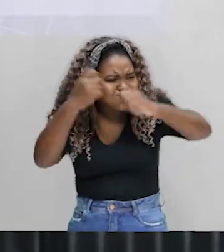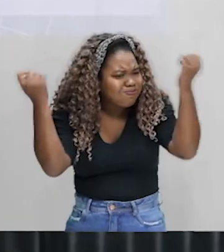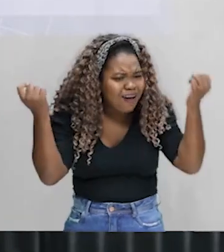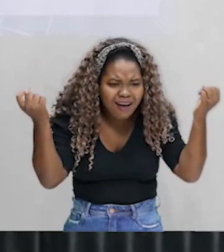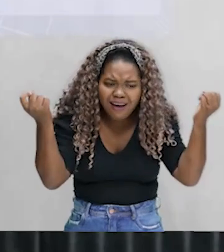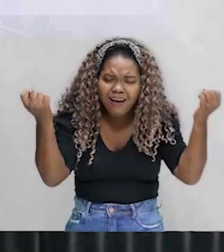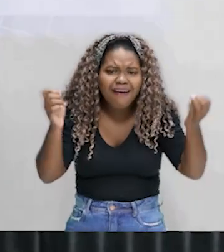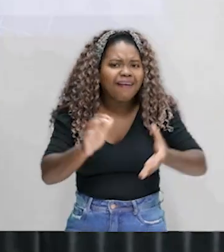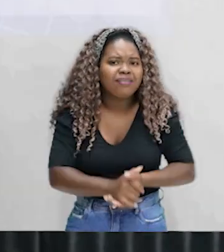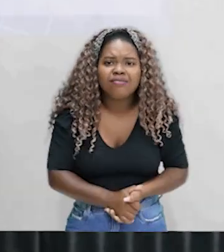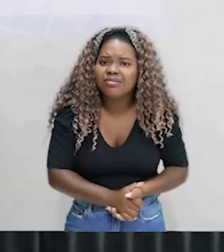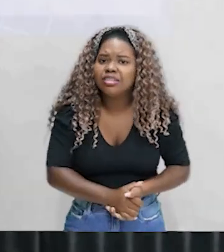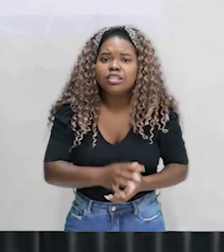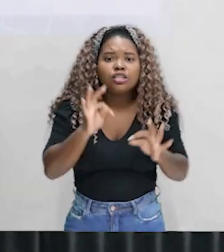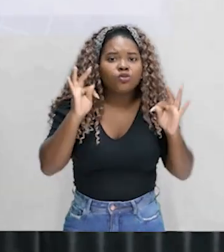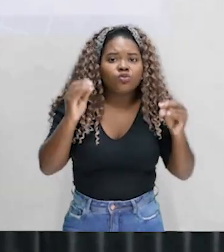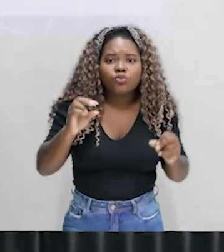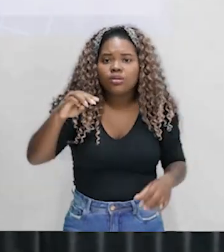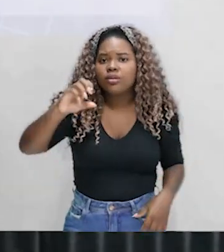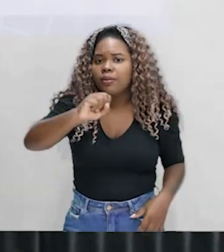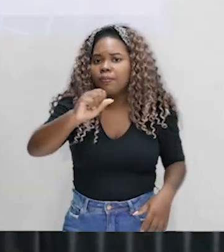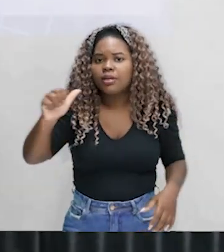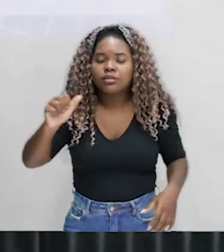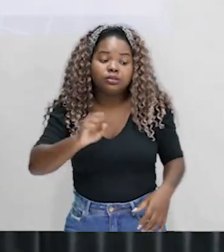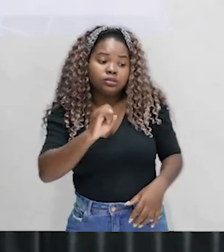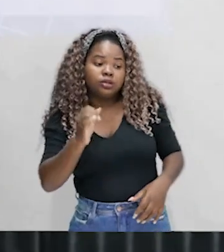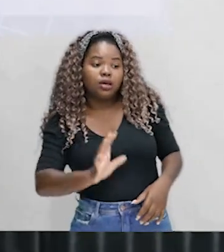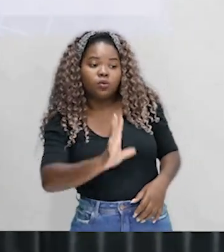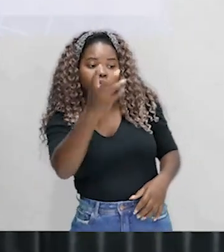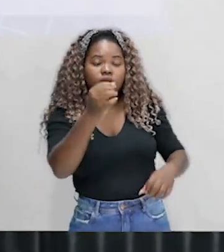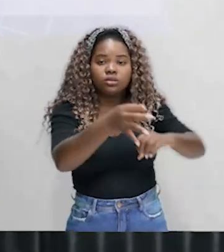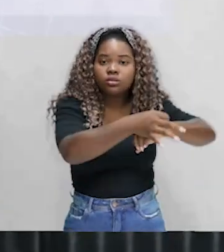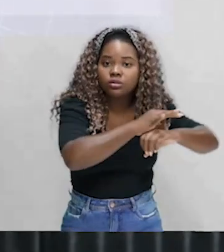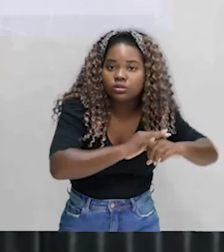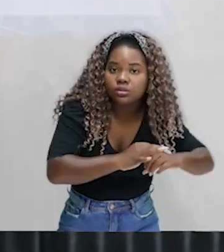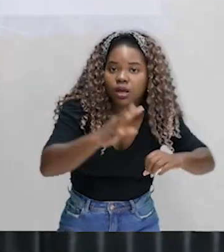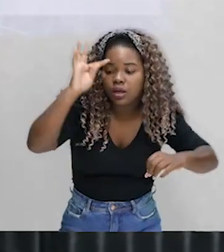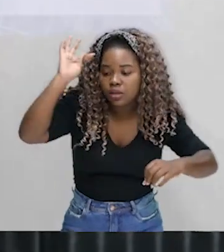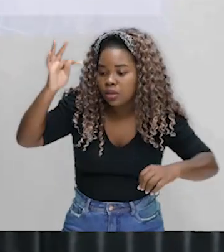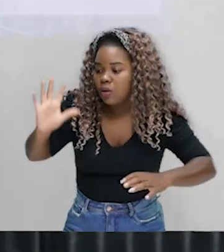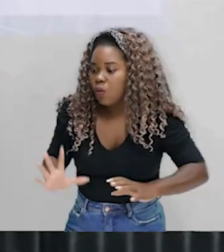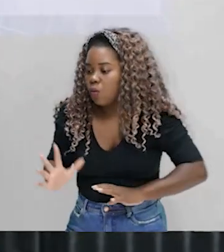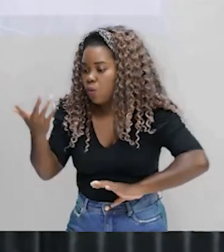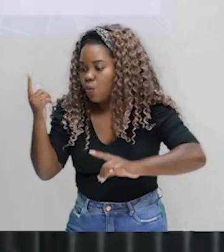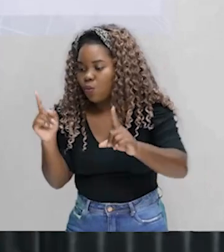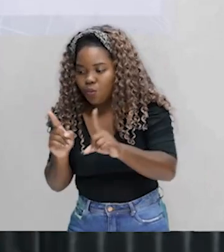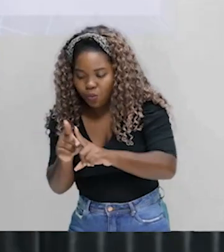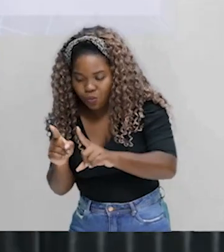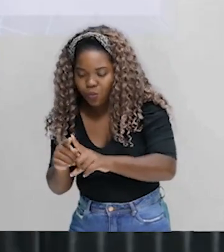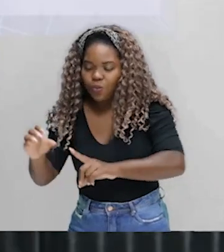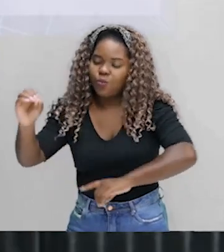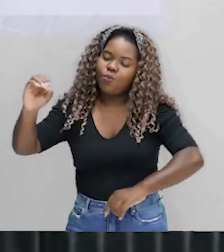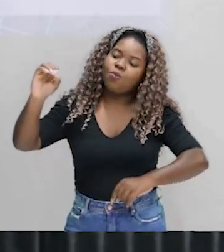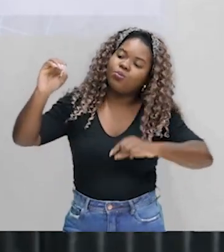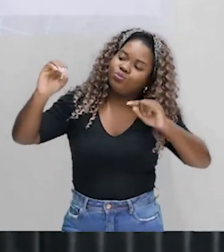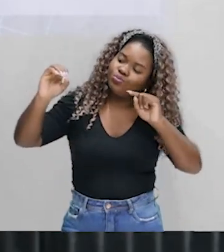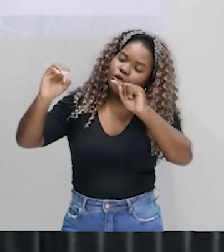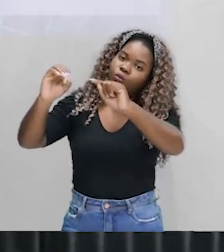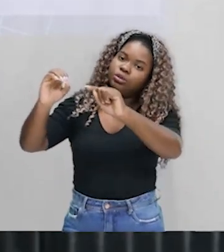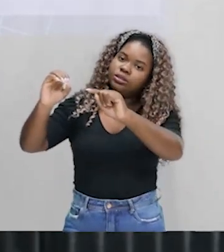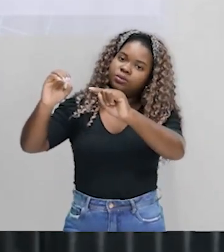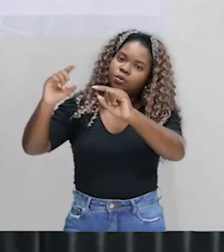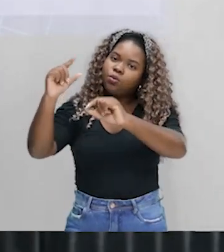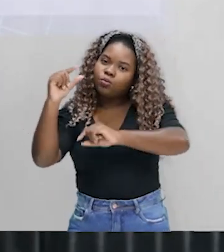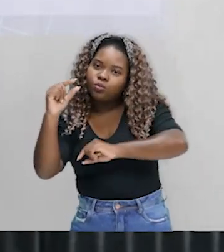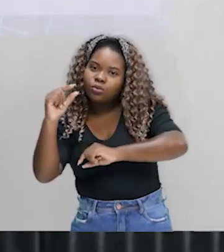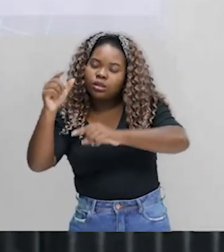está nesse ponto. Então, se isso pode acontecer com um átomo, teoricamente poderia acontecer também com esse ponto